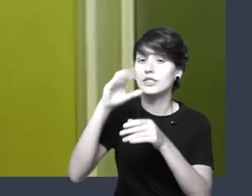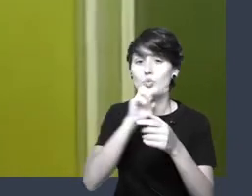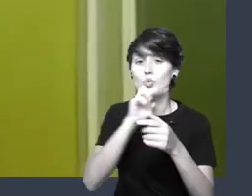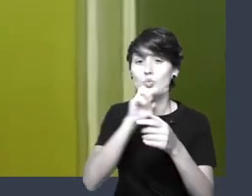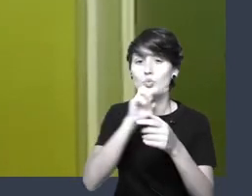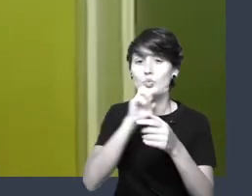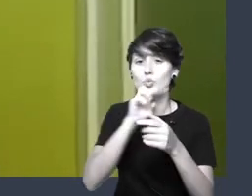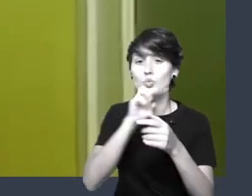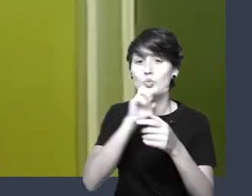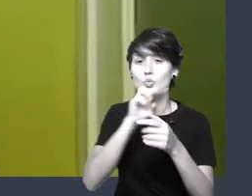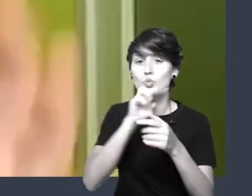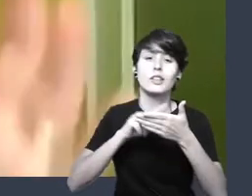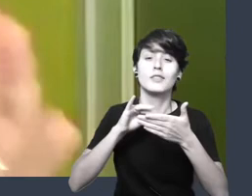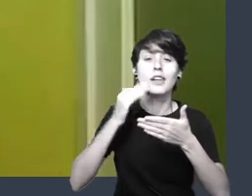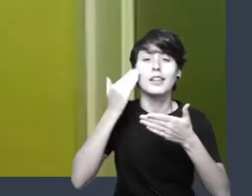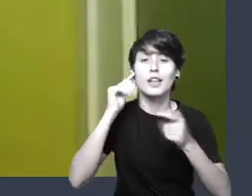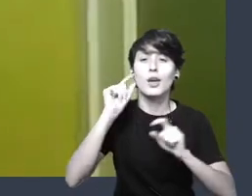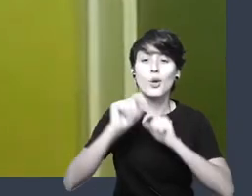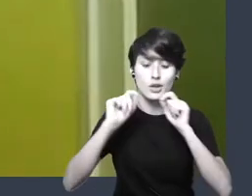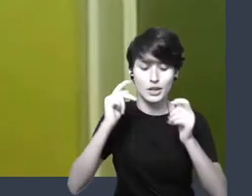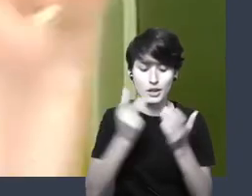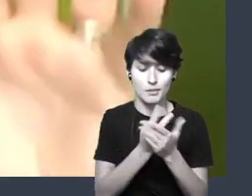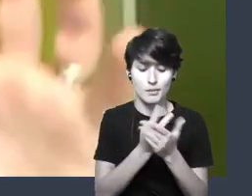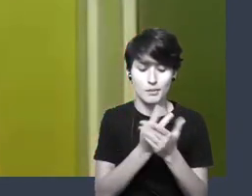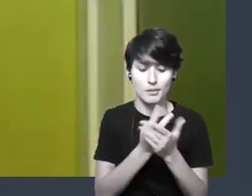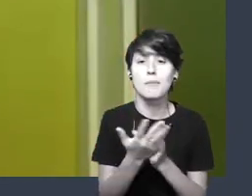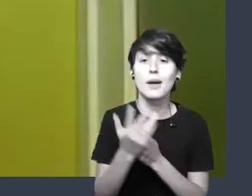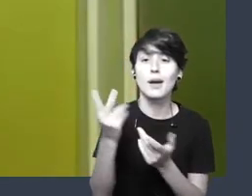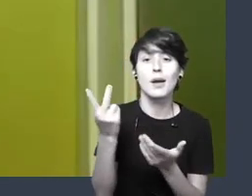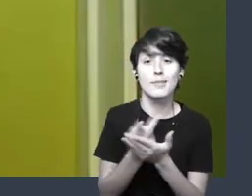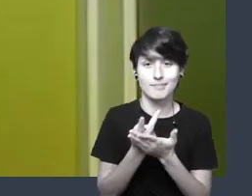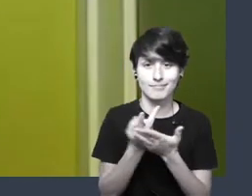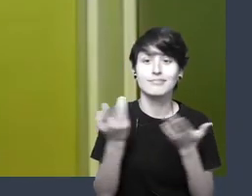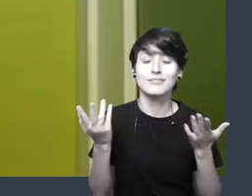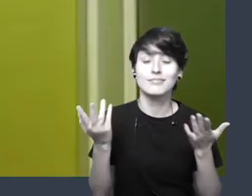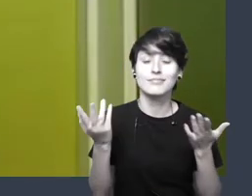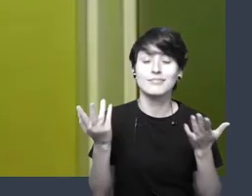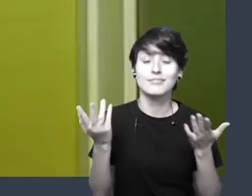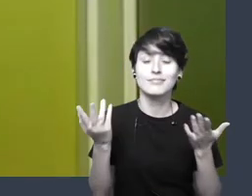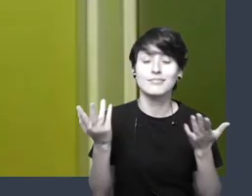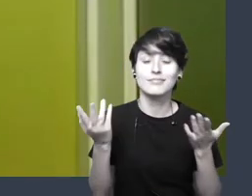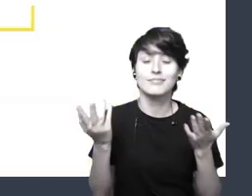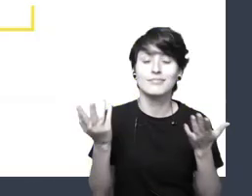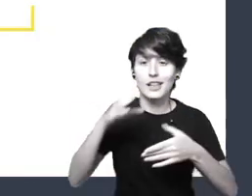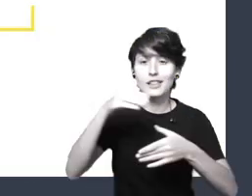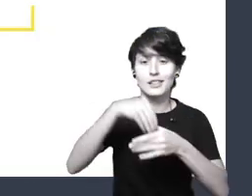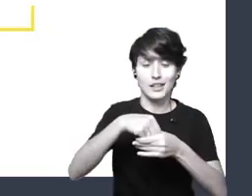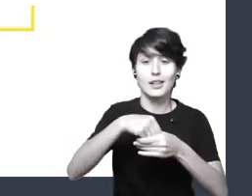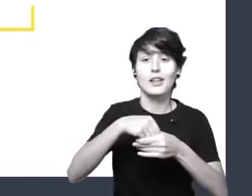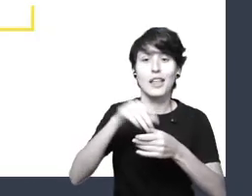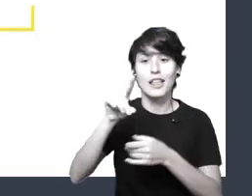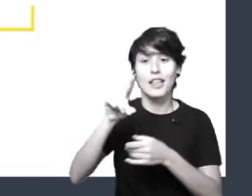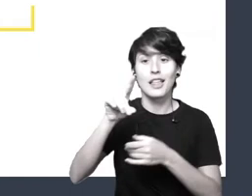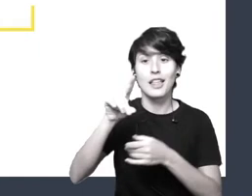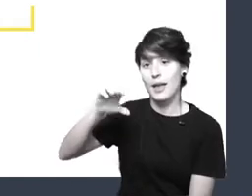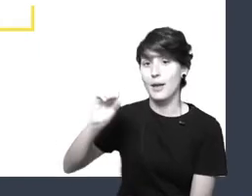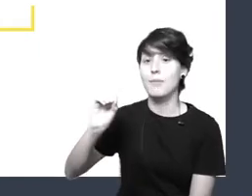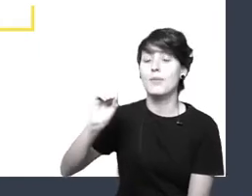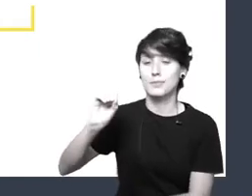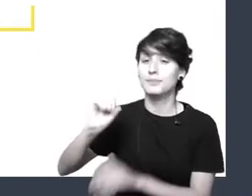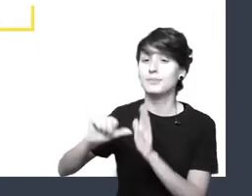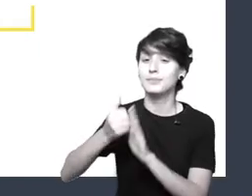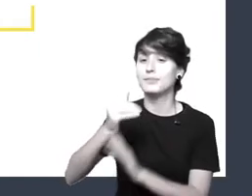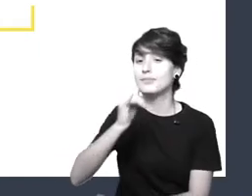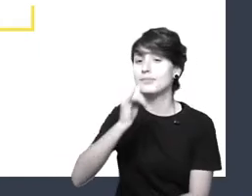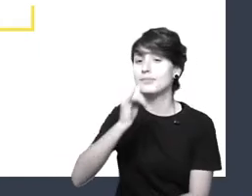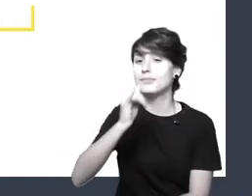e vai entendendo o que vai acontecendo. É isso que eu vou fazer aqui nessa demo. Então, nesse primeiro exemplo, a gente vê que a gente